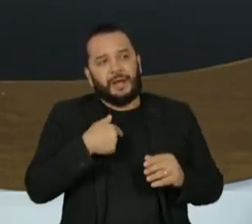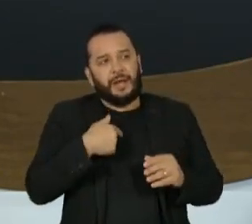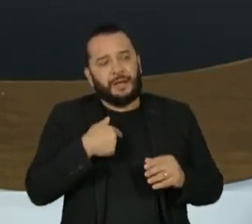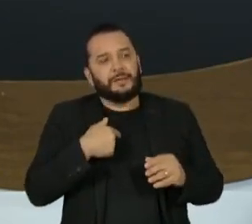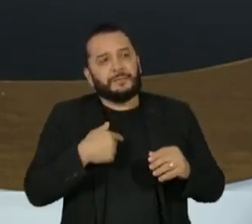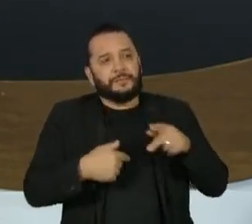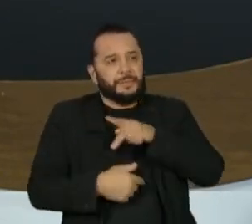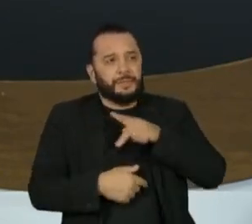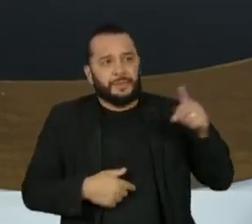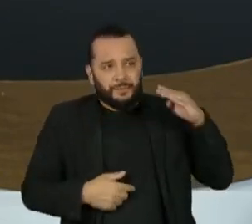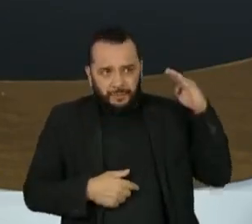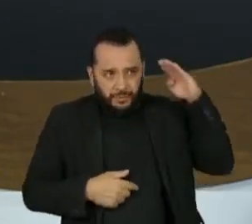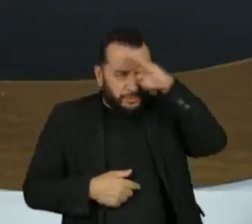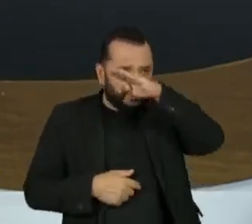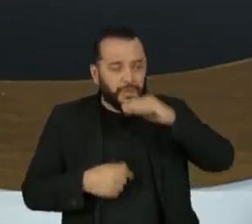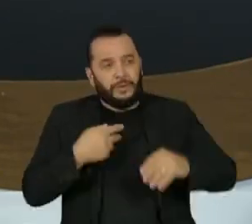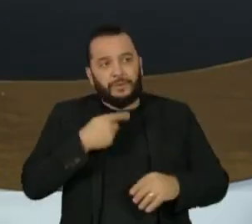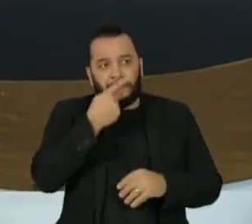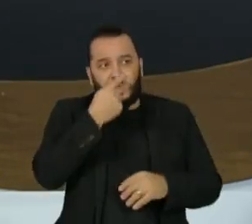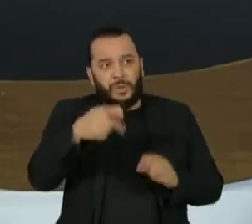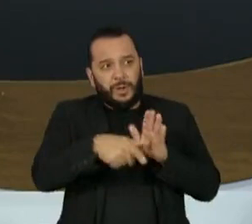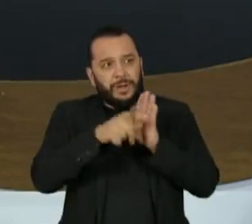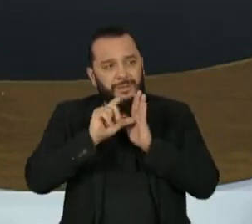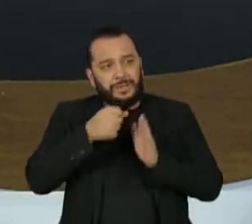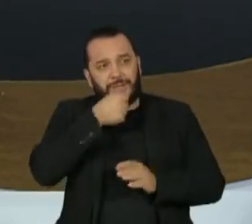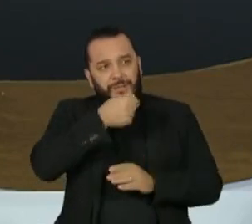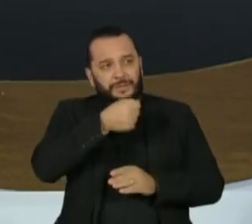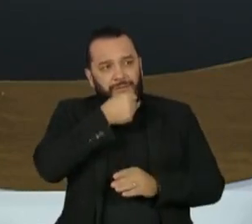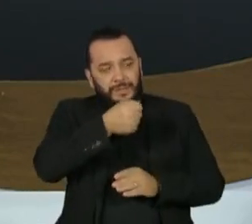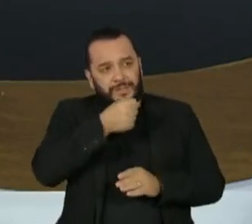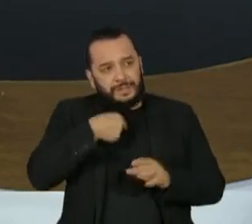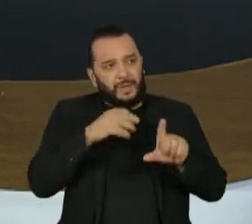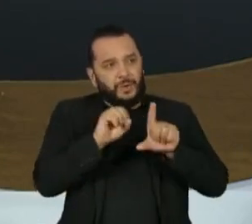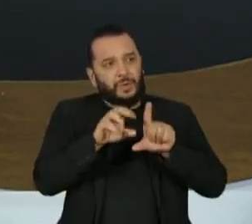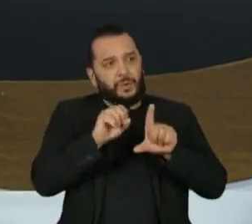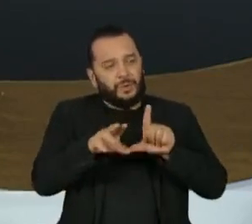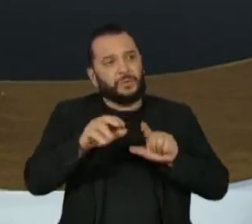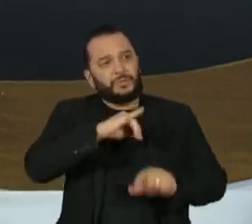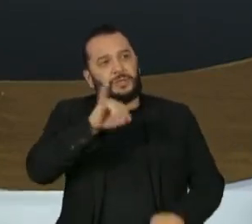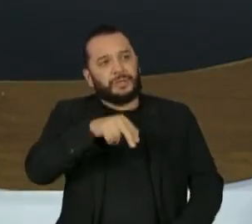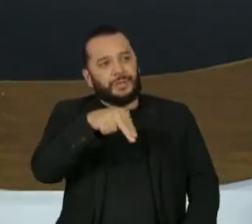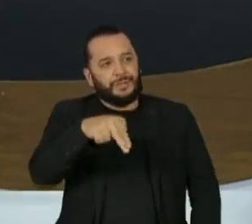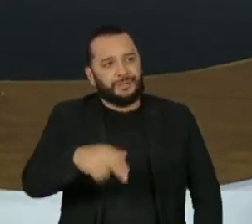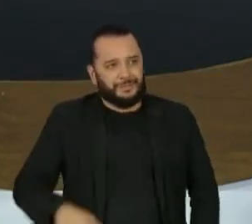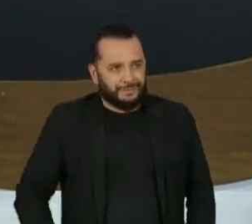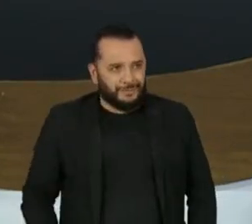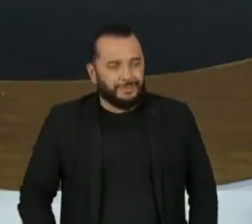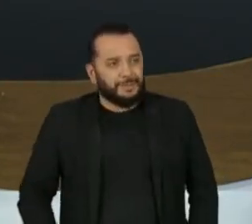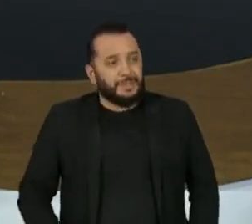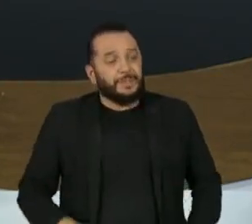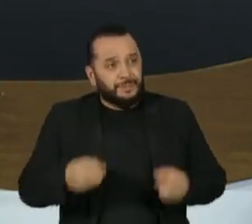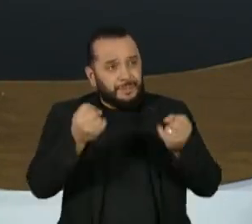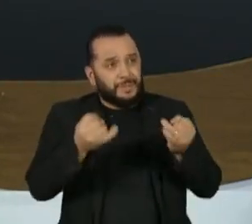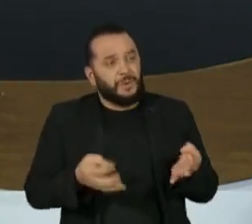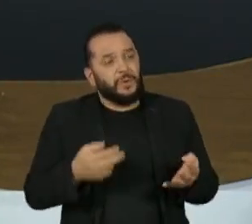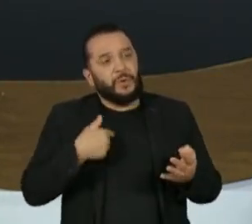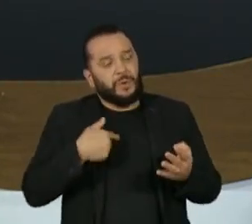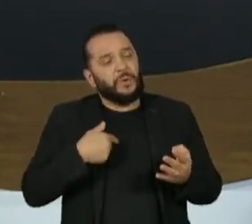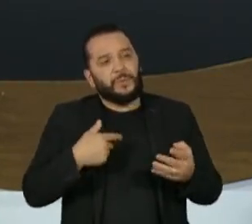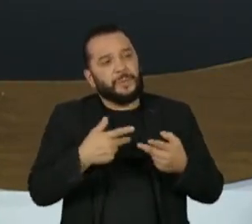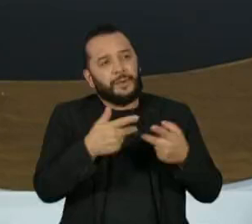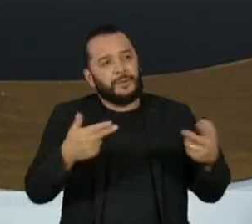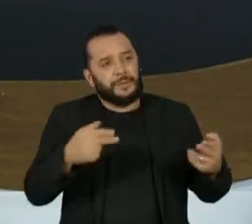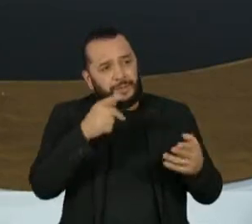pelo presidente Jair Bolsonaro agora há pouco, na entrevista que ele concedeu ao Jornal Nacional. E ele fez uma referência a algo que eu ia,